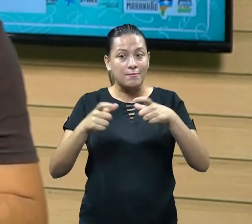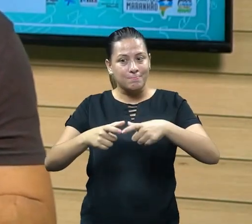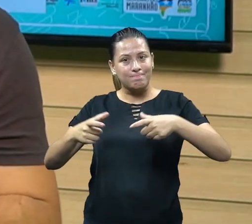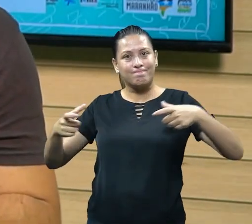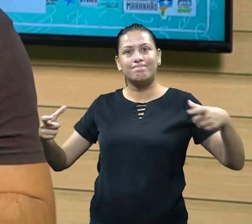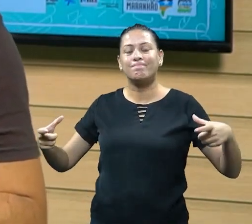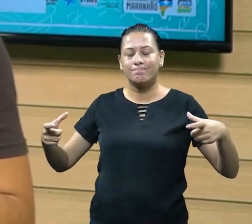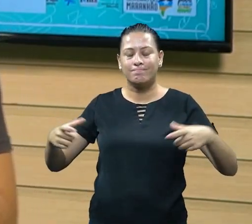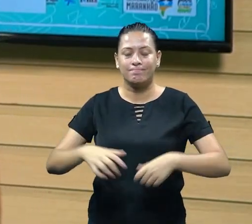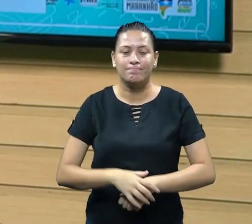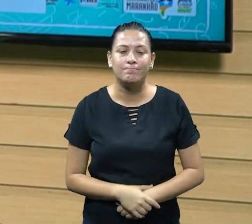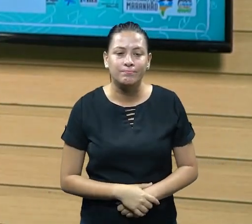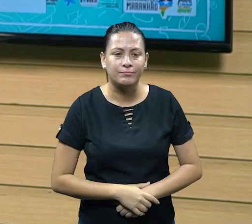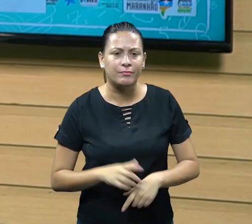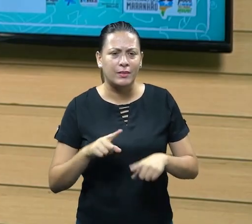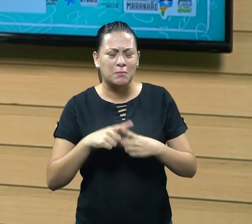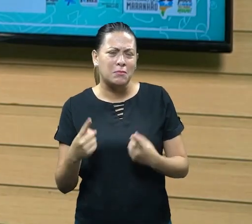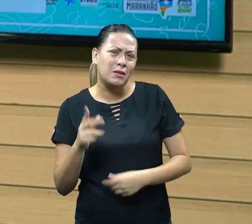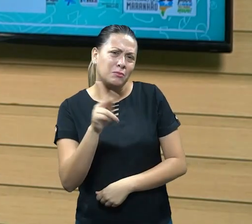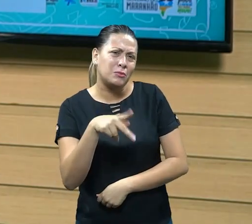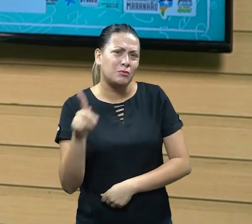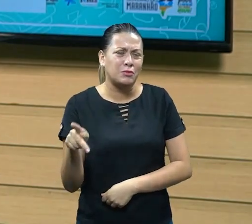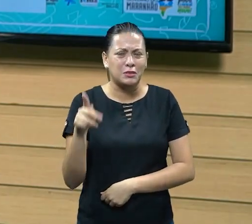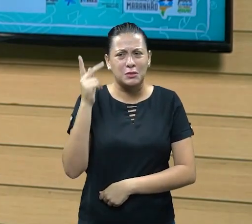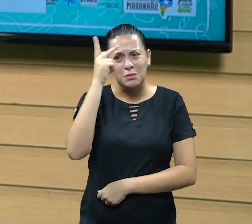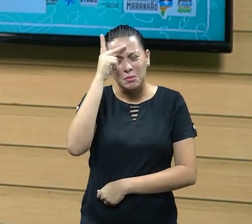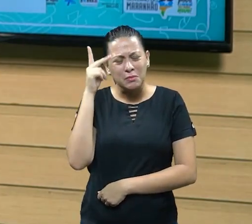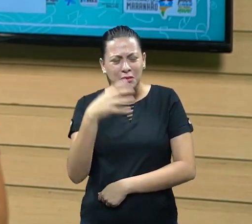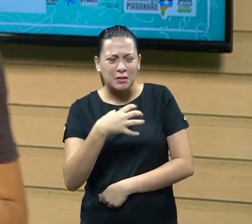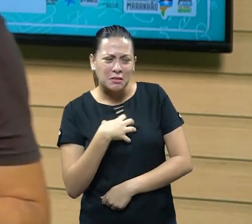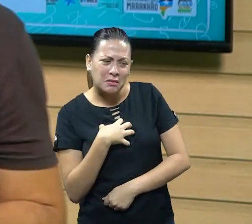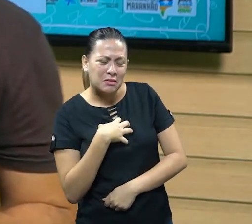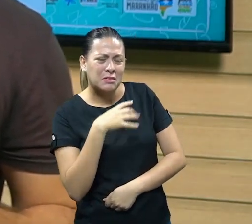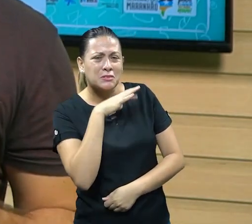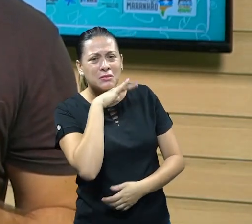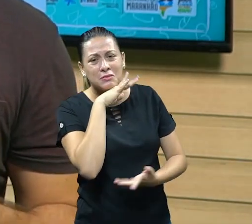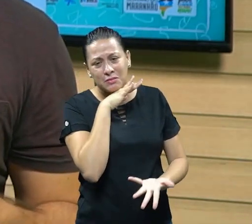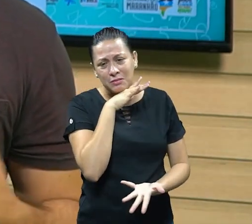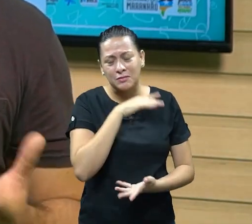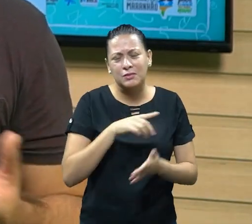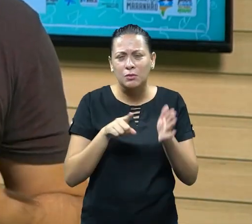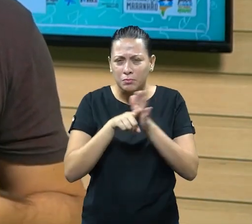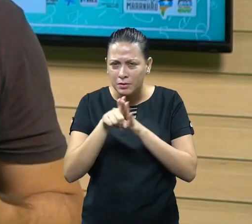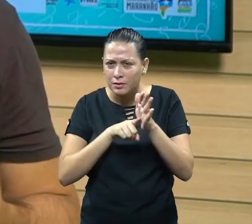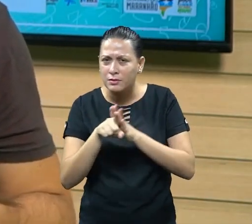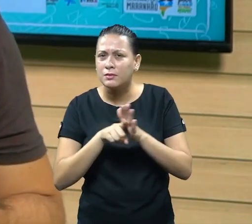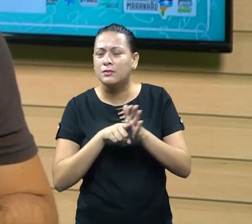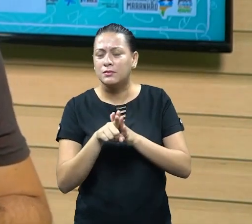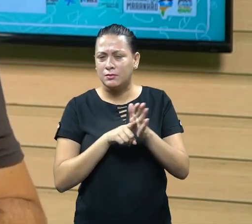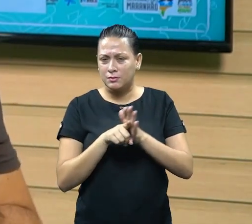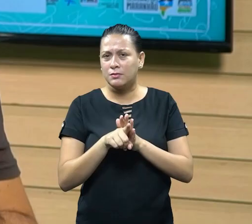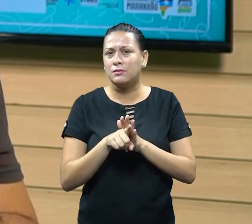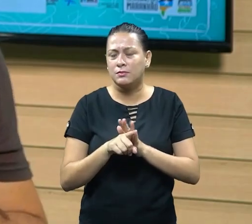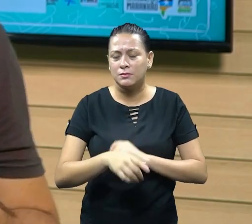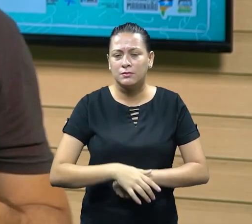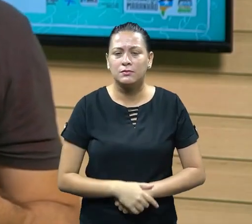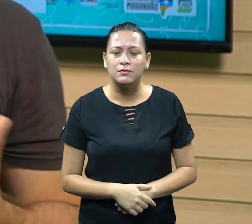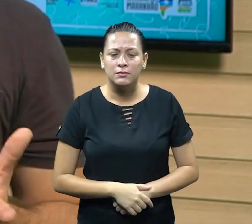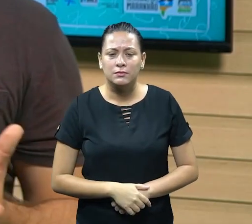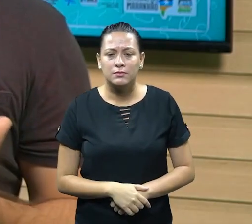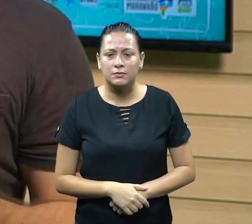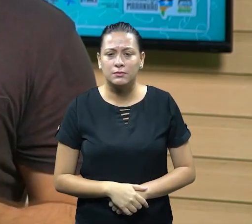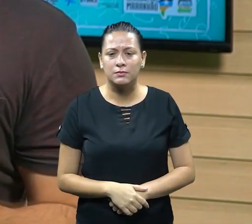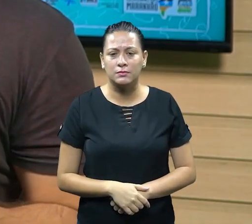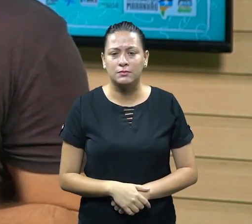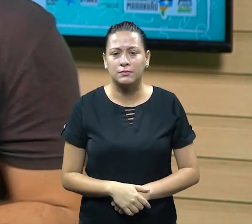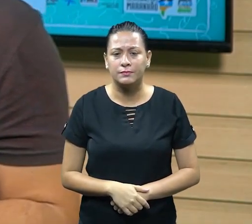nisso. Professor, mas tem um que se desagradou. Analise, né, a sugestão dele, ou crítica, dependendo de como ele faça.